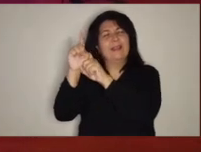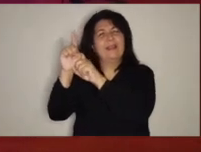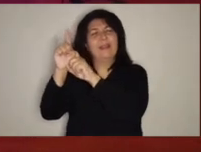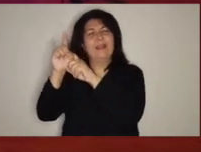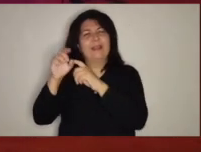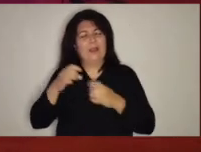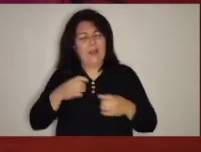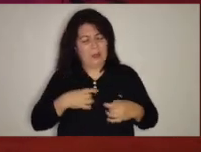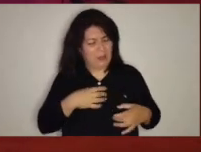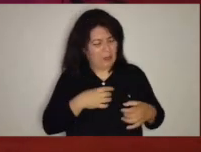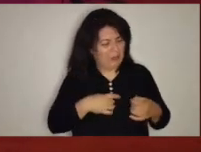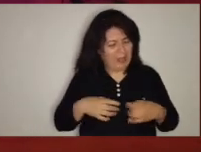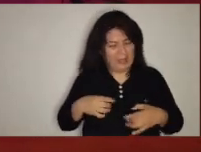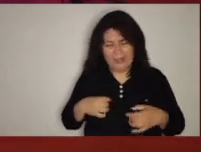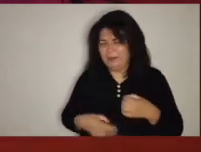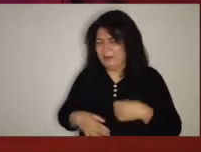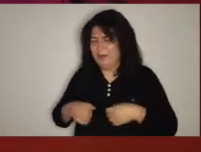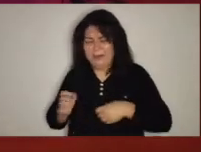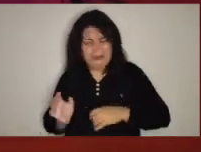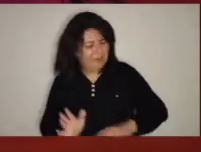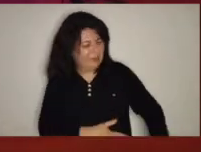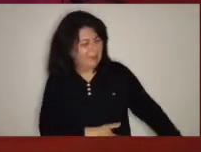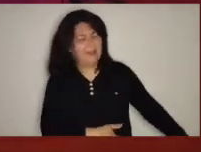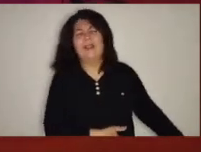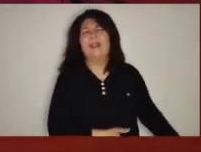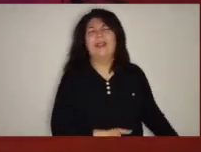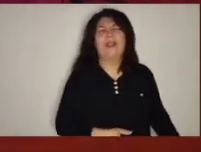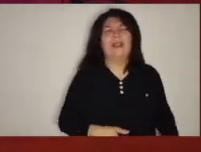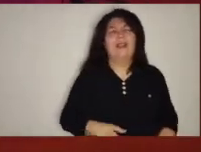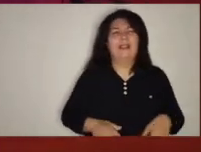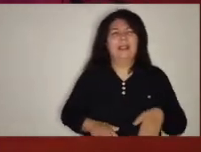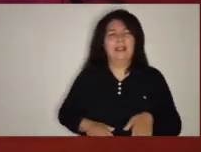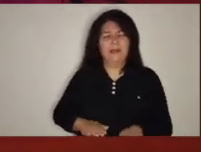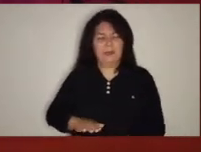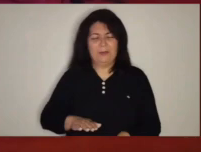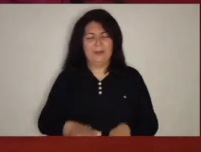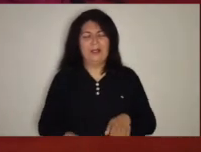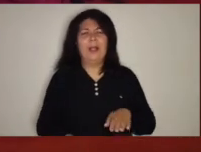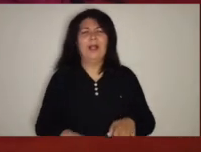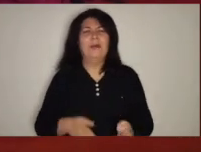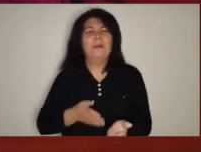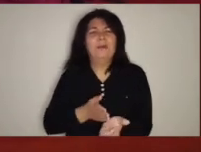me tirou medo. Novas